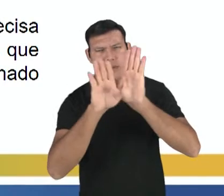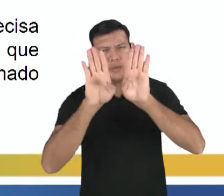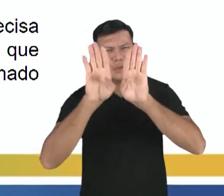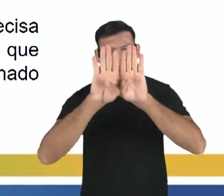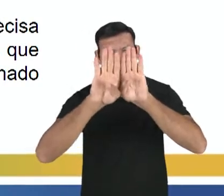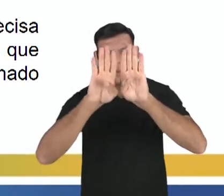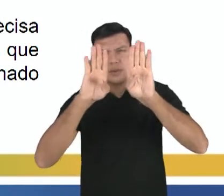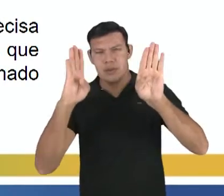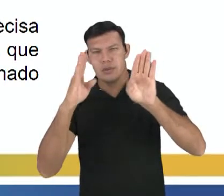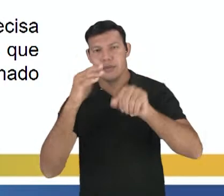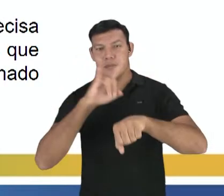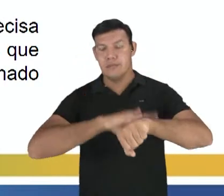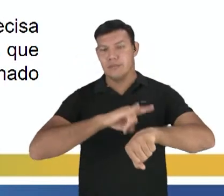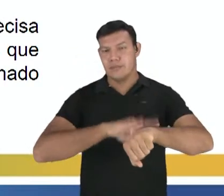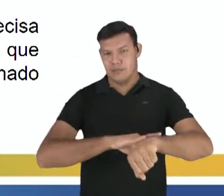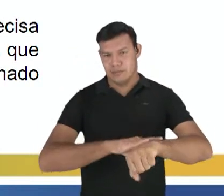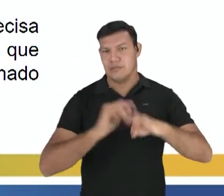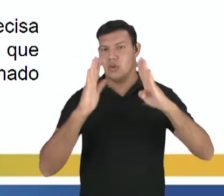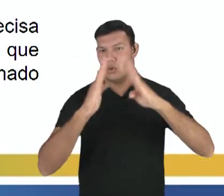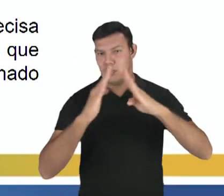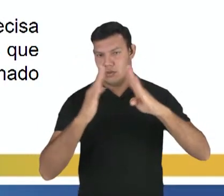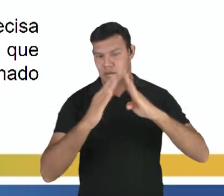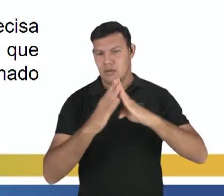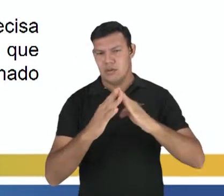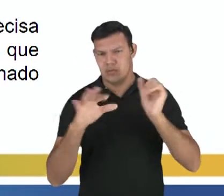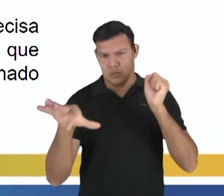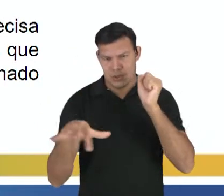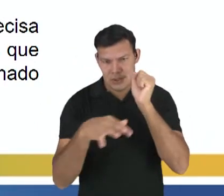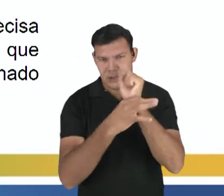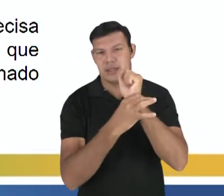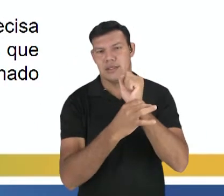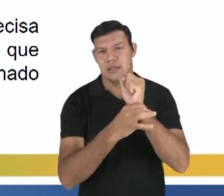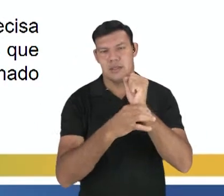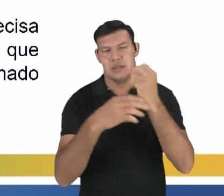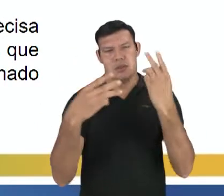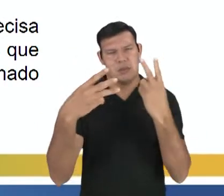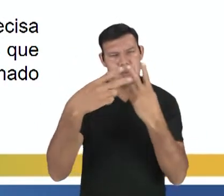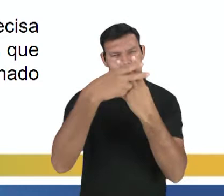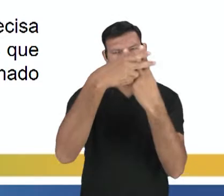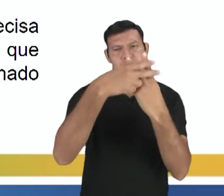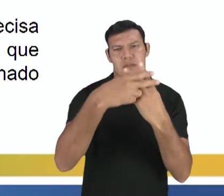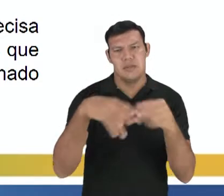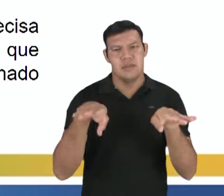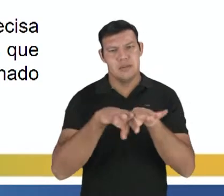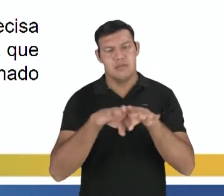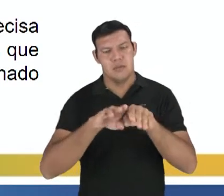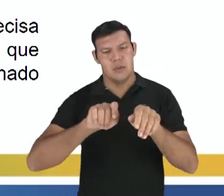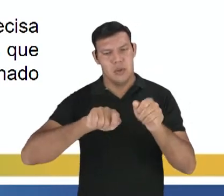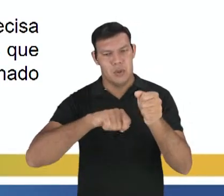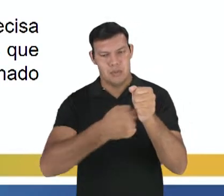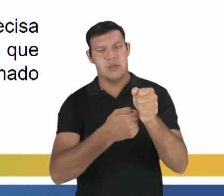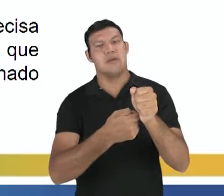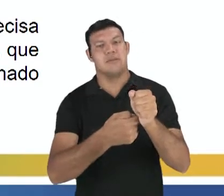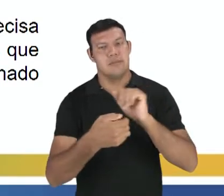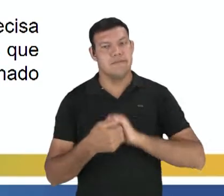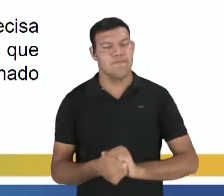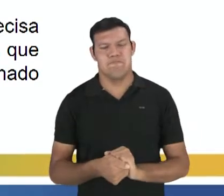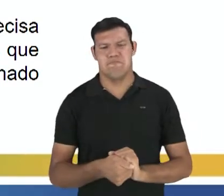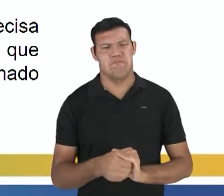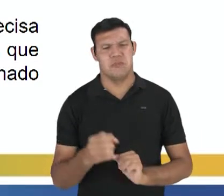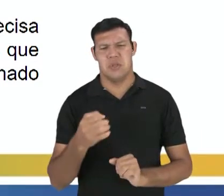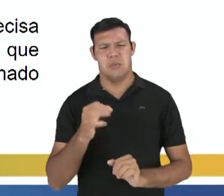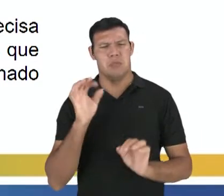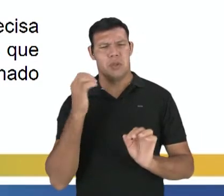do banheiro. Como minha casa era muito segura, com grades nas janelas e trancas internas nas portas, não fiquei